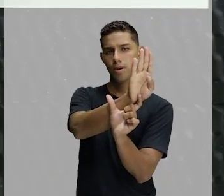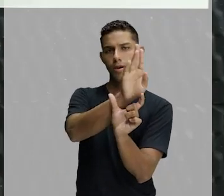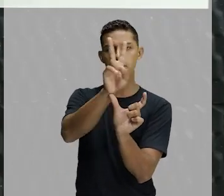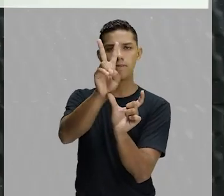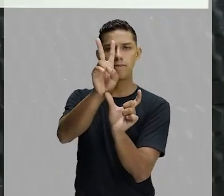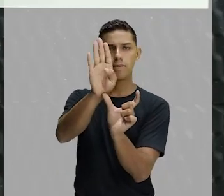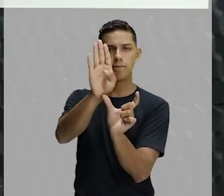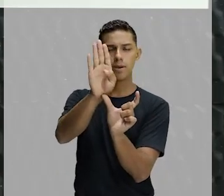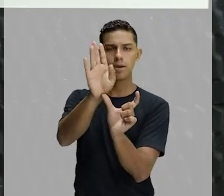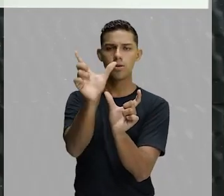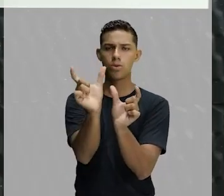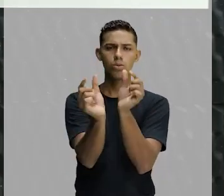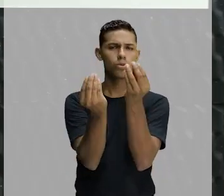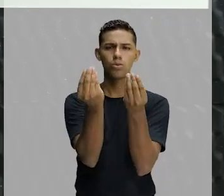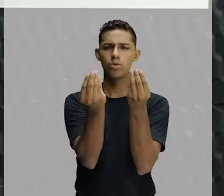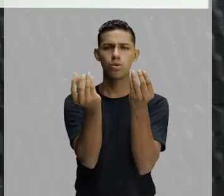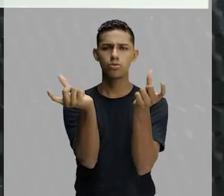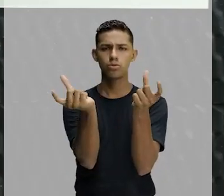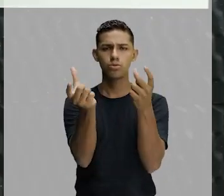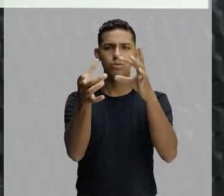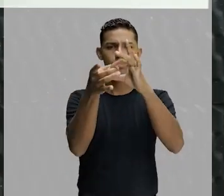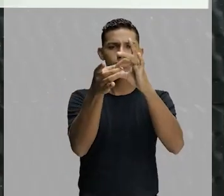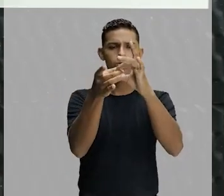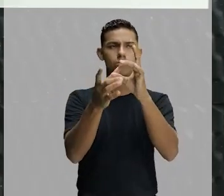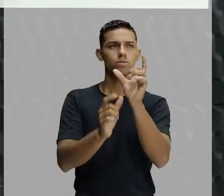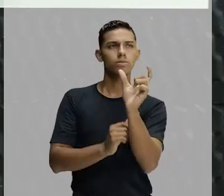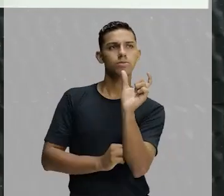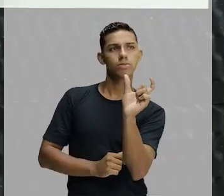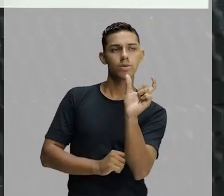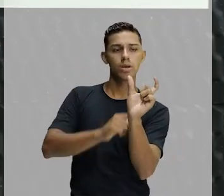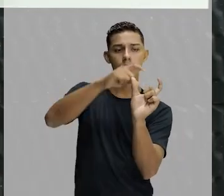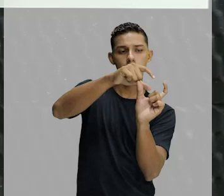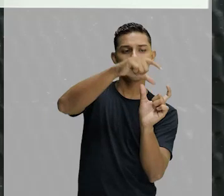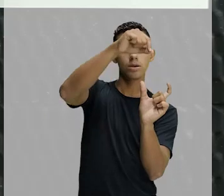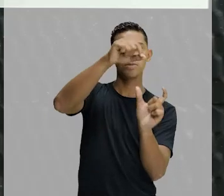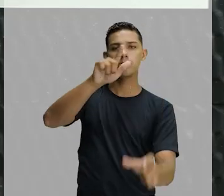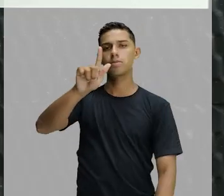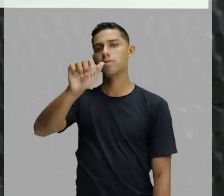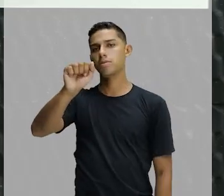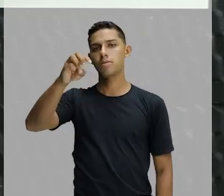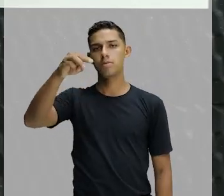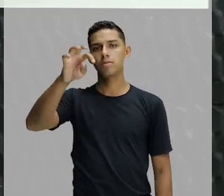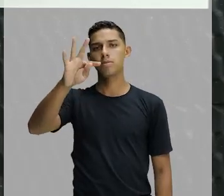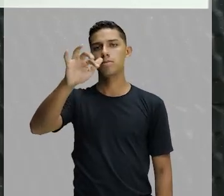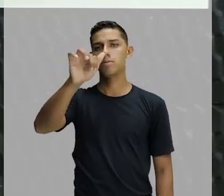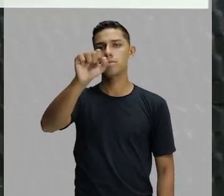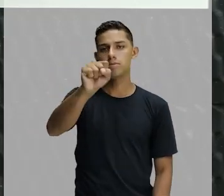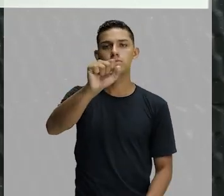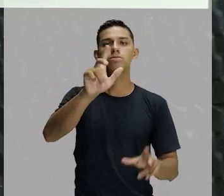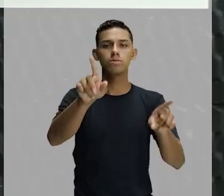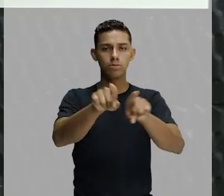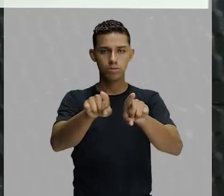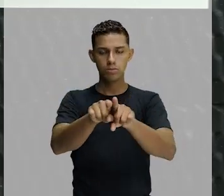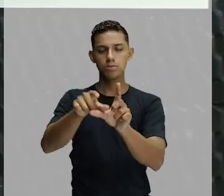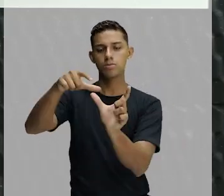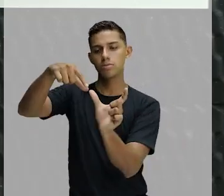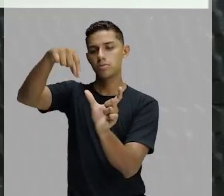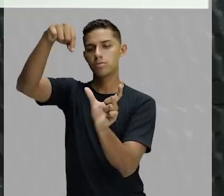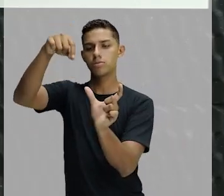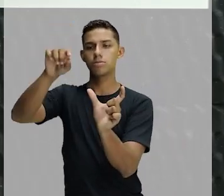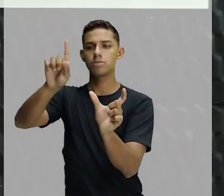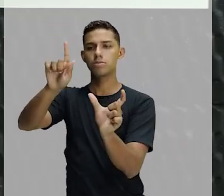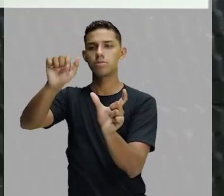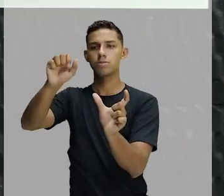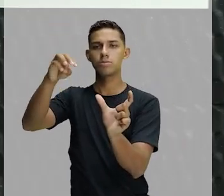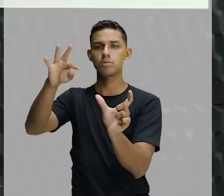VB com VB. Eu vou pegar os gametas desse indivíduo e vou juntar com os gametas desse indivíduo. Aí a gente vai ter aqui